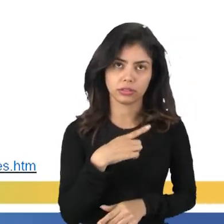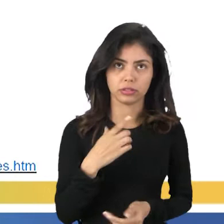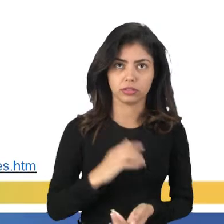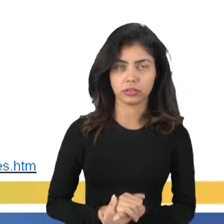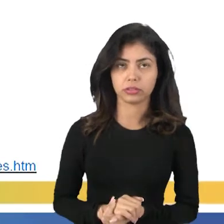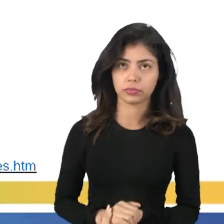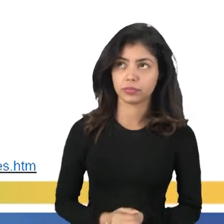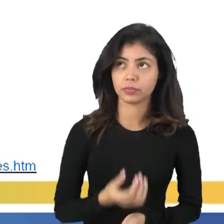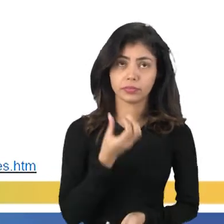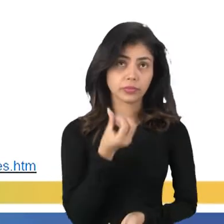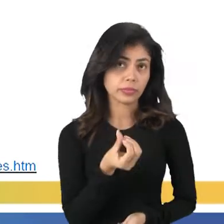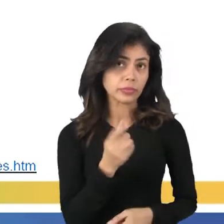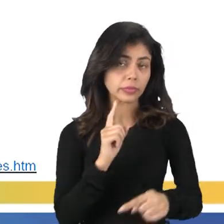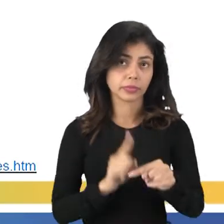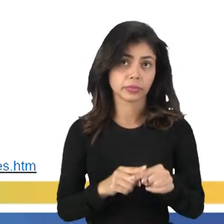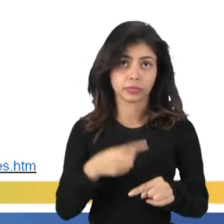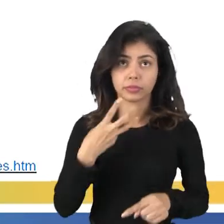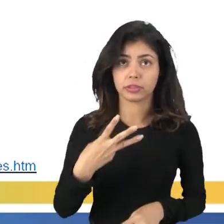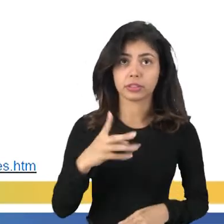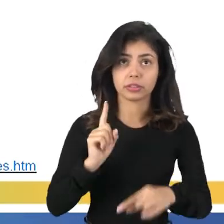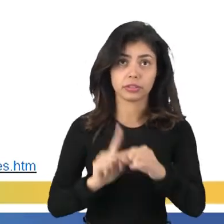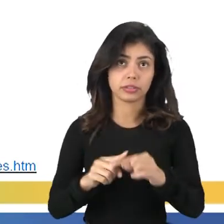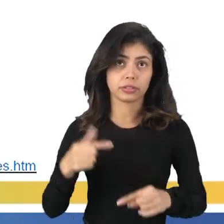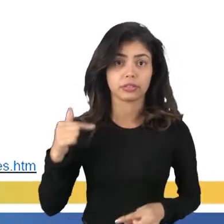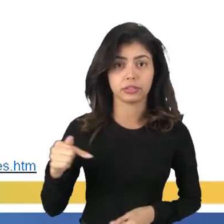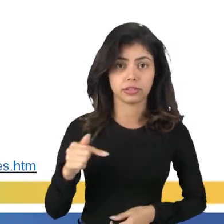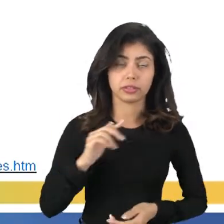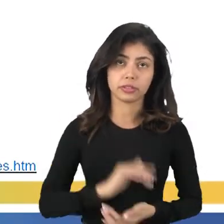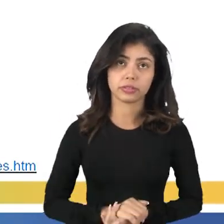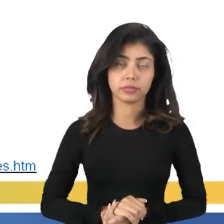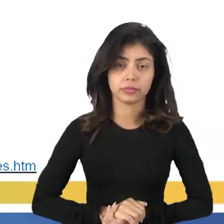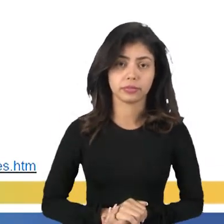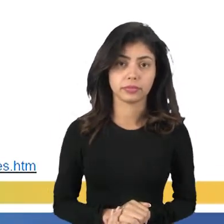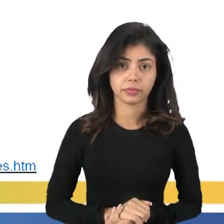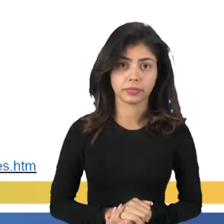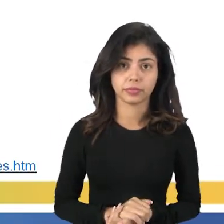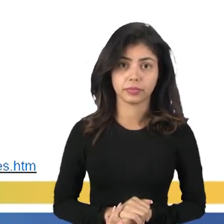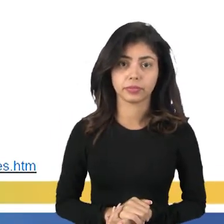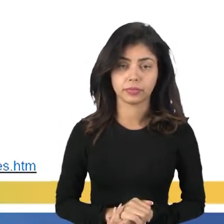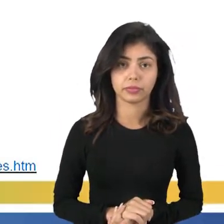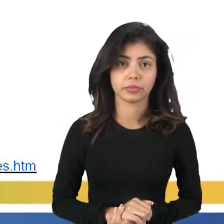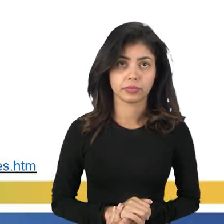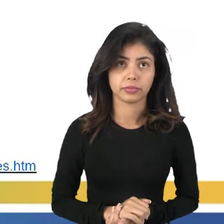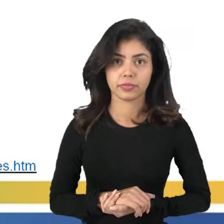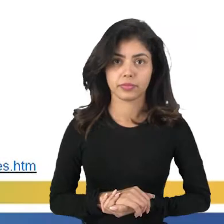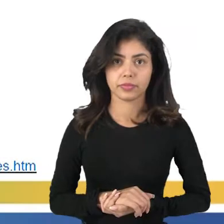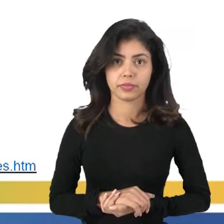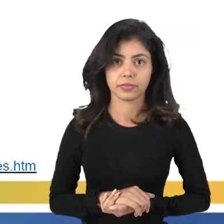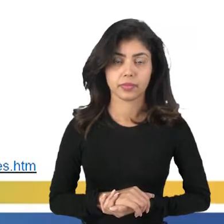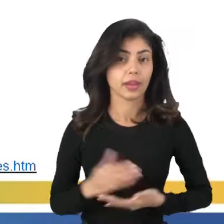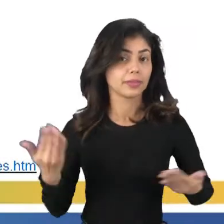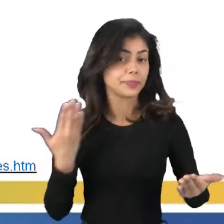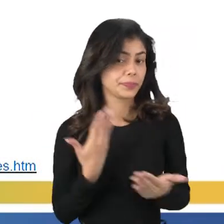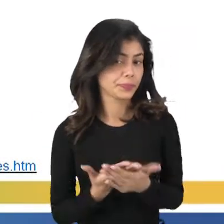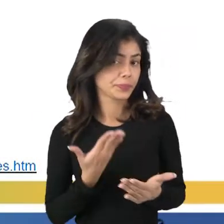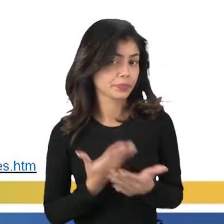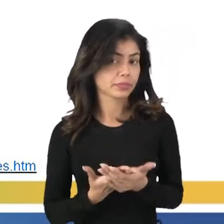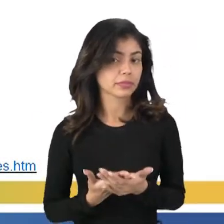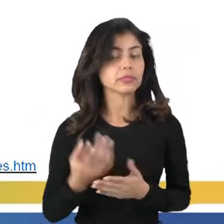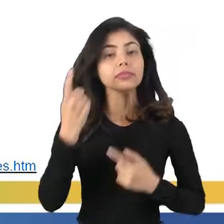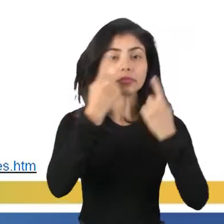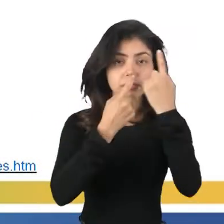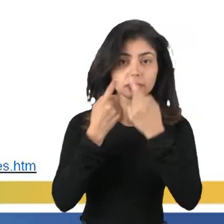B6 mais aí ficou três mais 75 entre parentes certinho ao